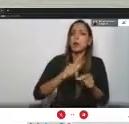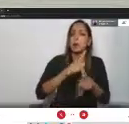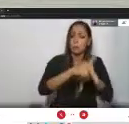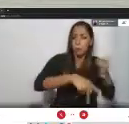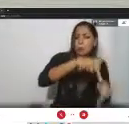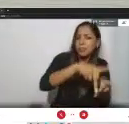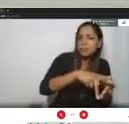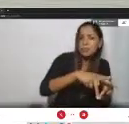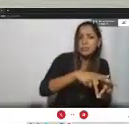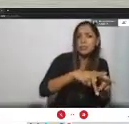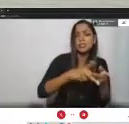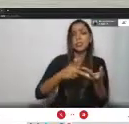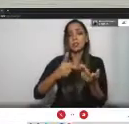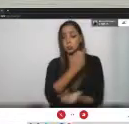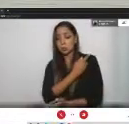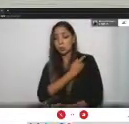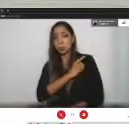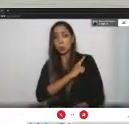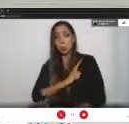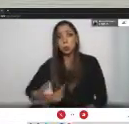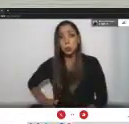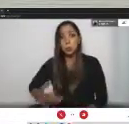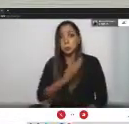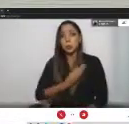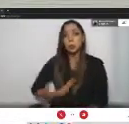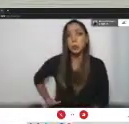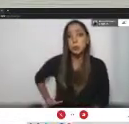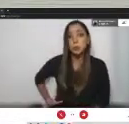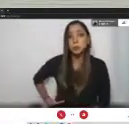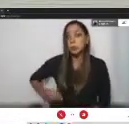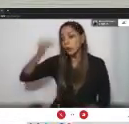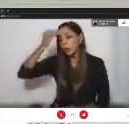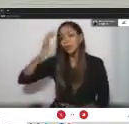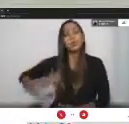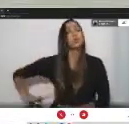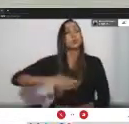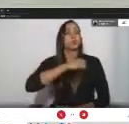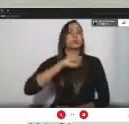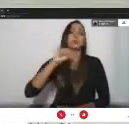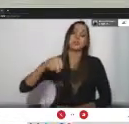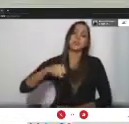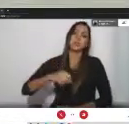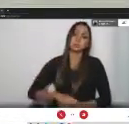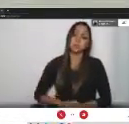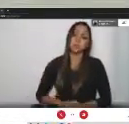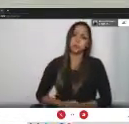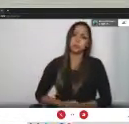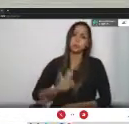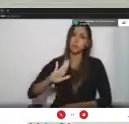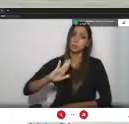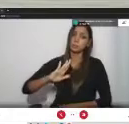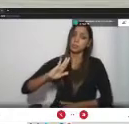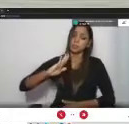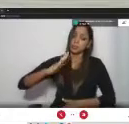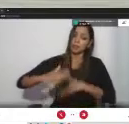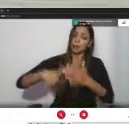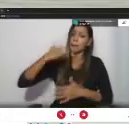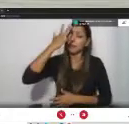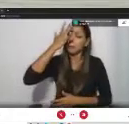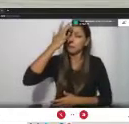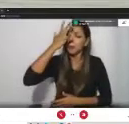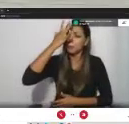sim. E, infelizmente, cada dia que passa, só estão piorando as coisas e a gente não vê uma luz no fim do